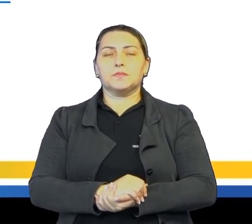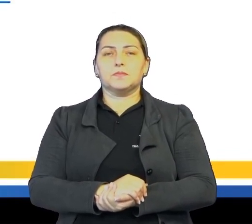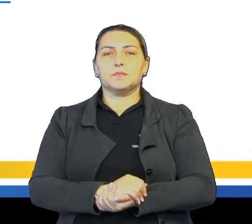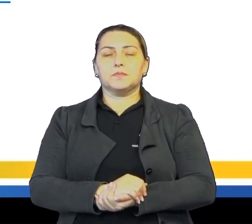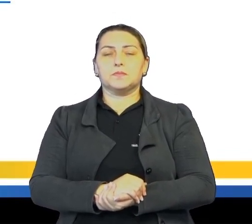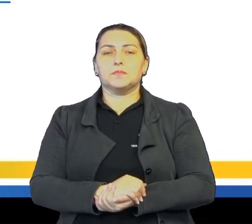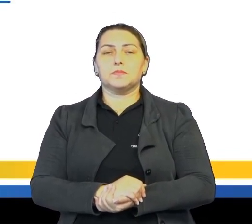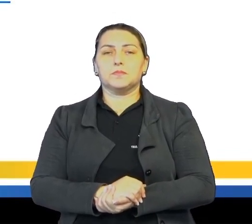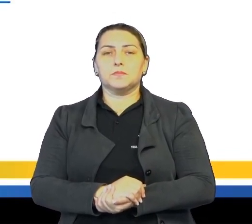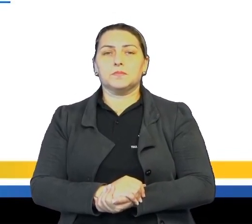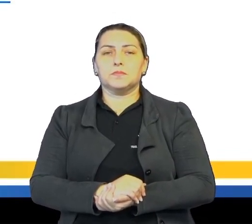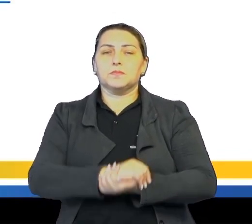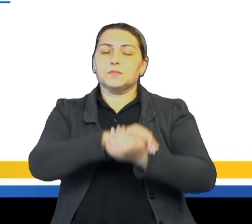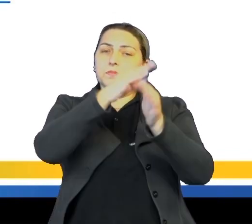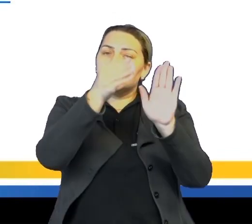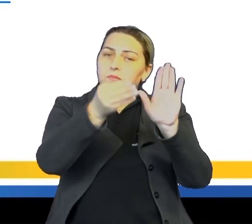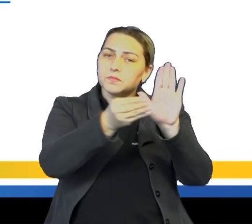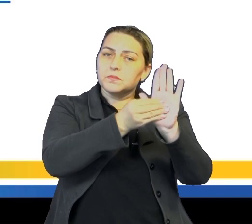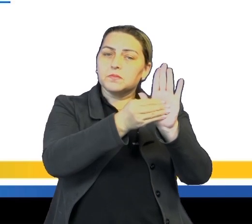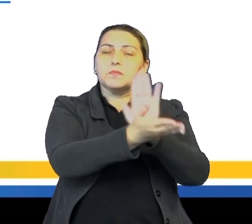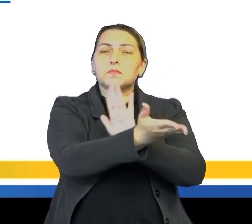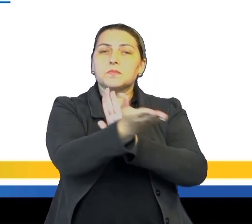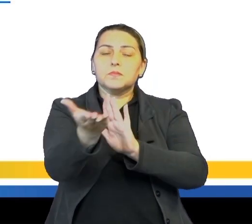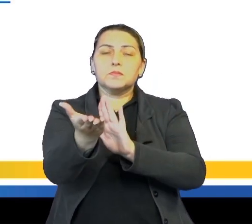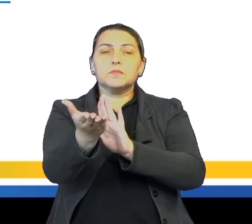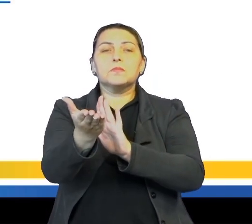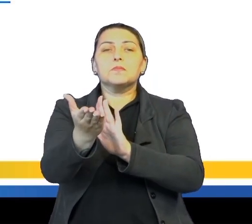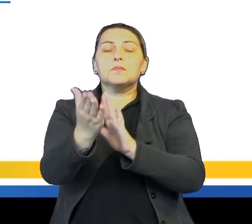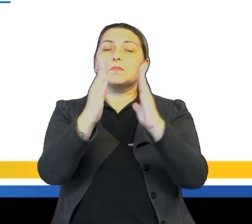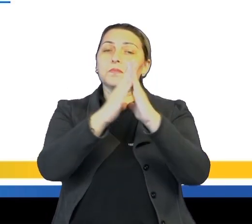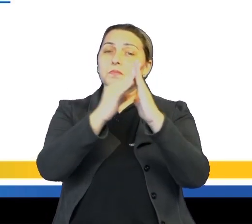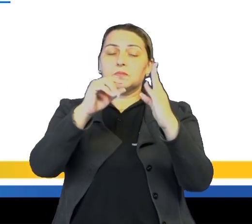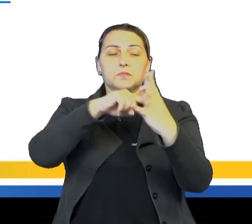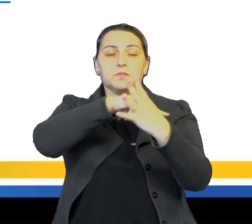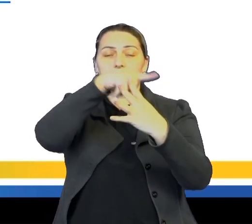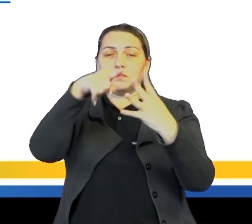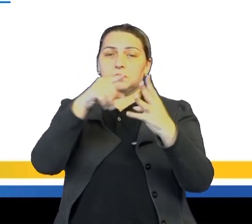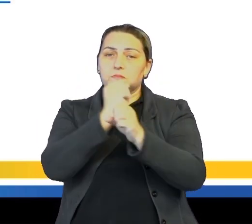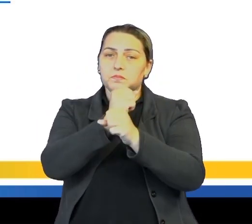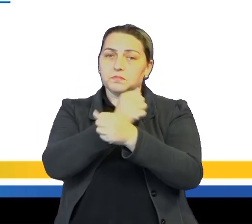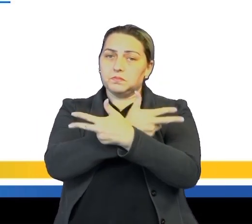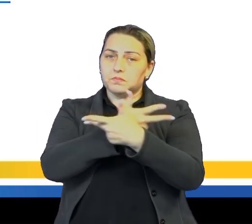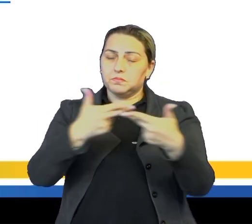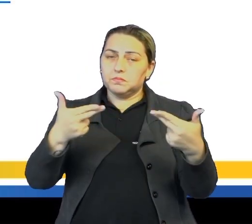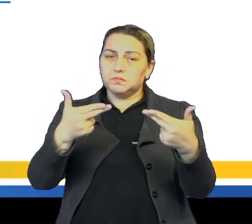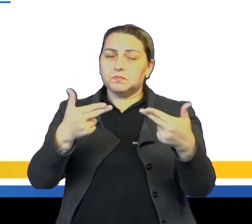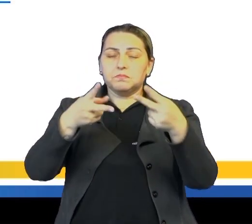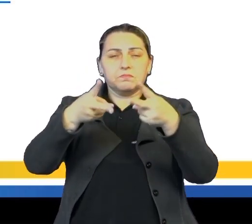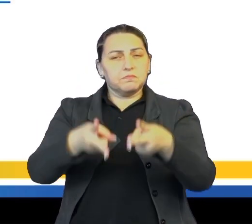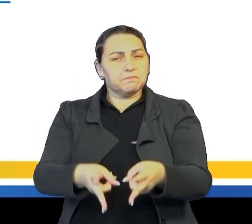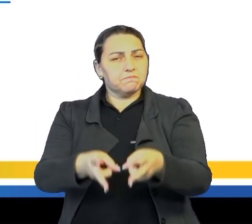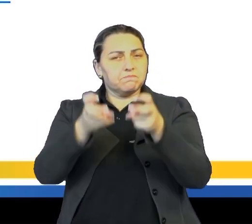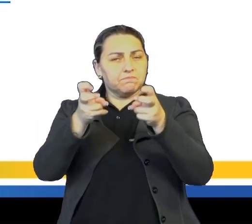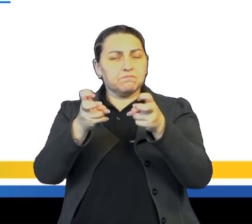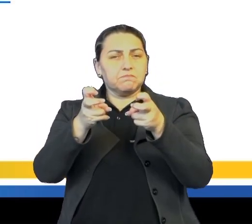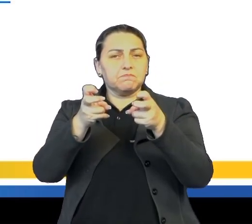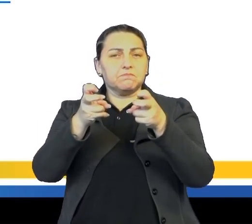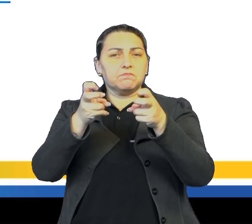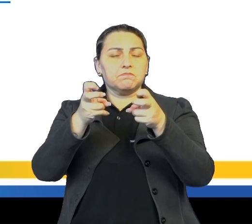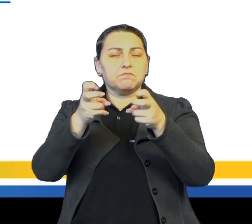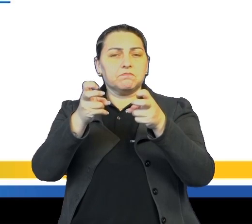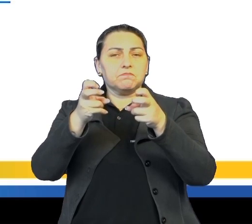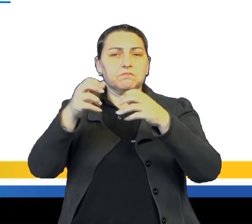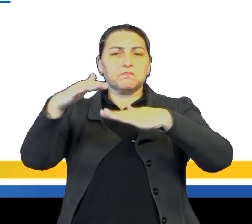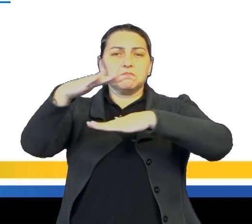aí eu coloquei para vocês o sinal das quatro operações percebam que lá em cima